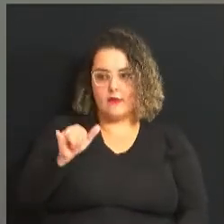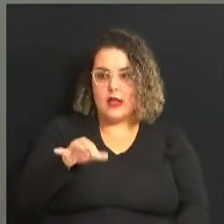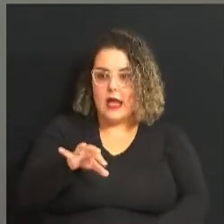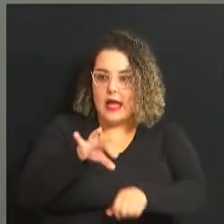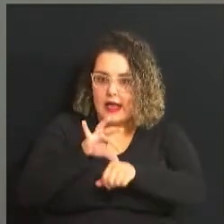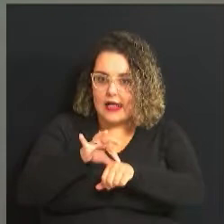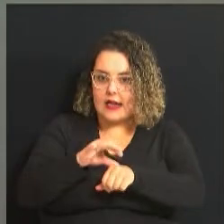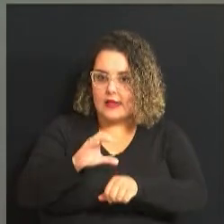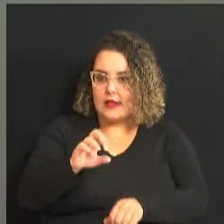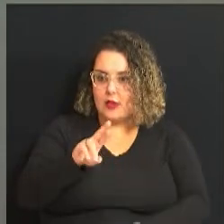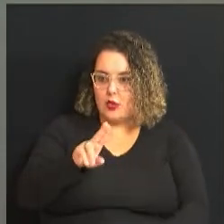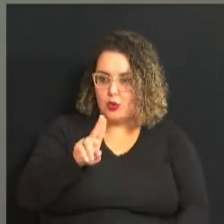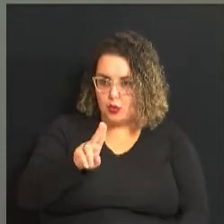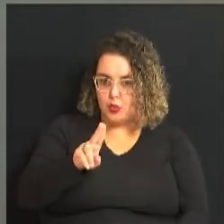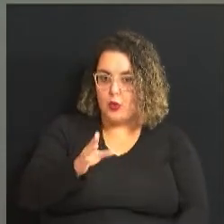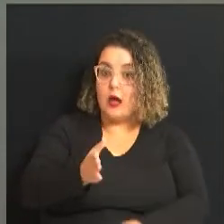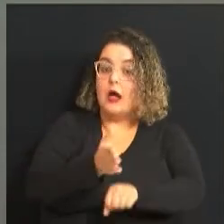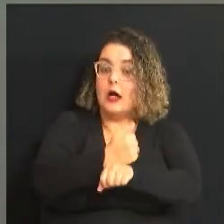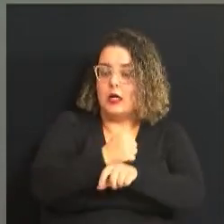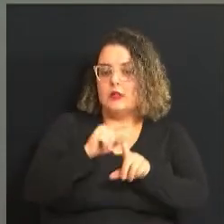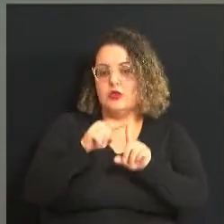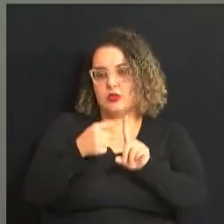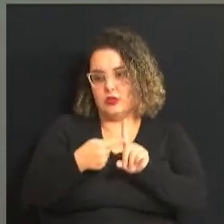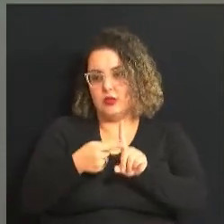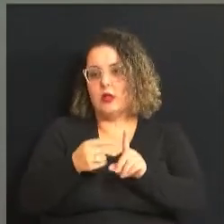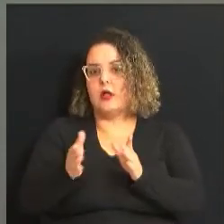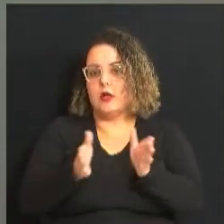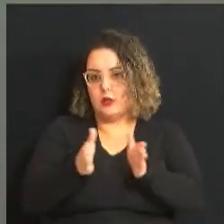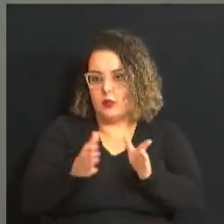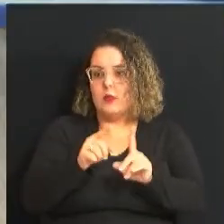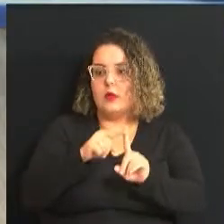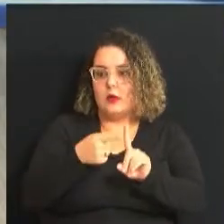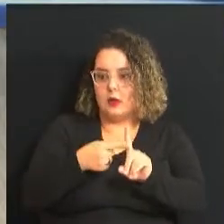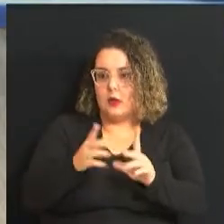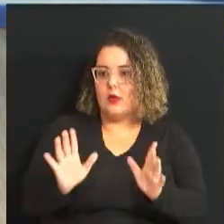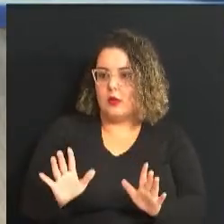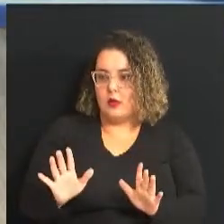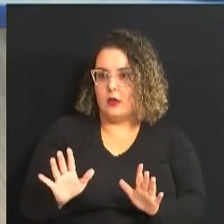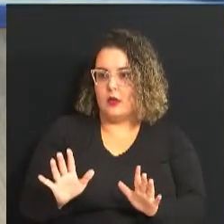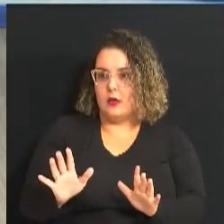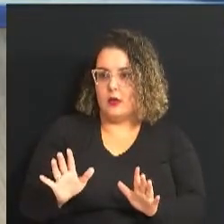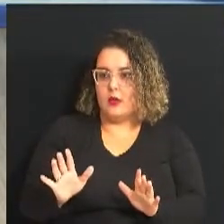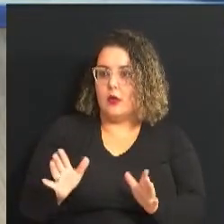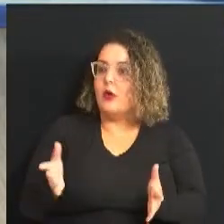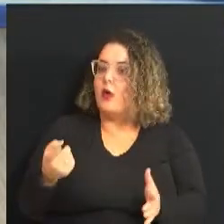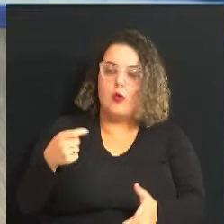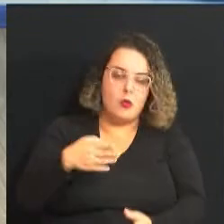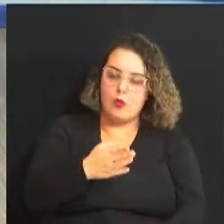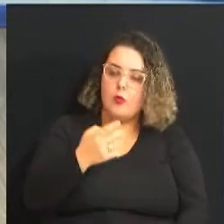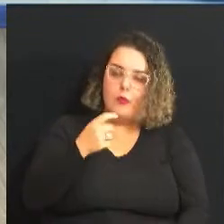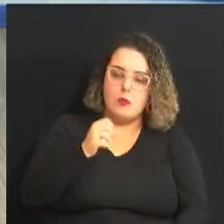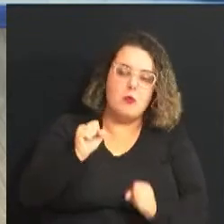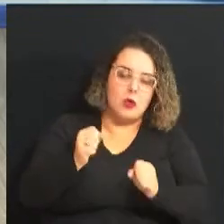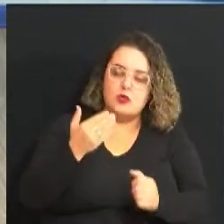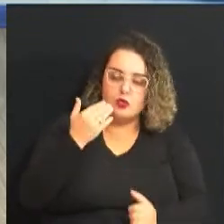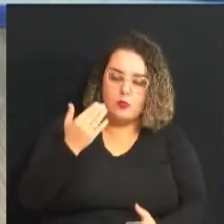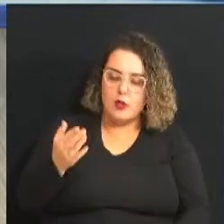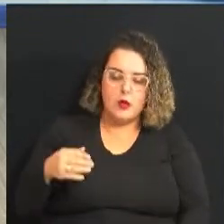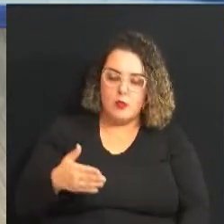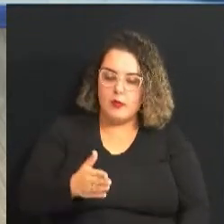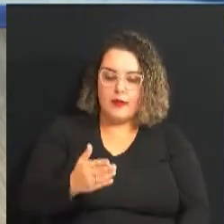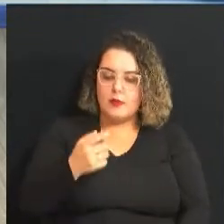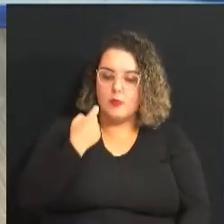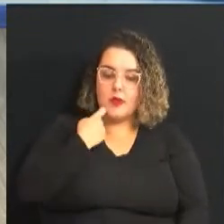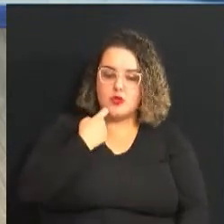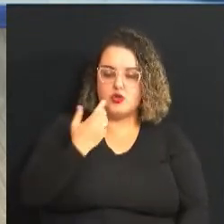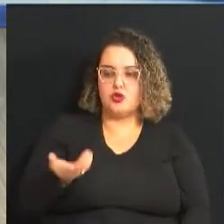tanto no período antes de engravidar quanto no período da Doutor, gravidez. Agora, o peixe não entendi. tem Doutor, problema. mais uma pergunta aqui